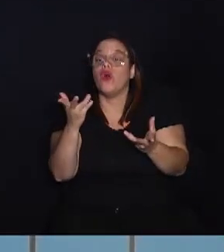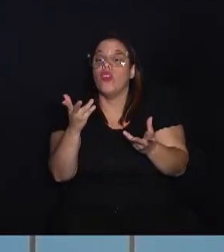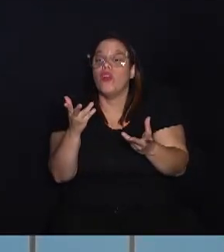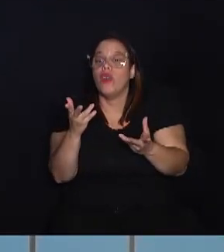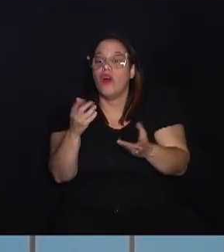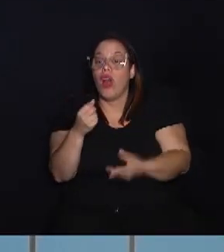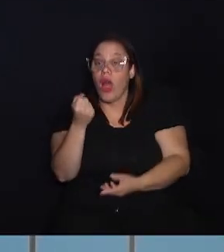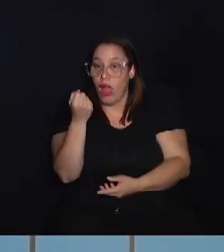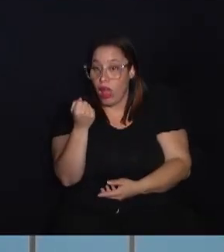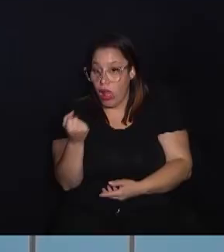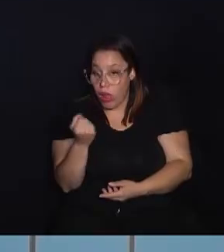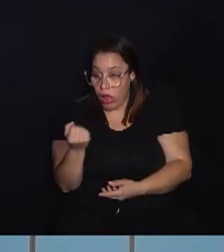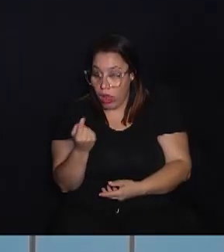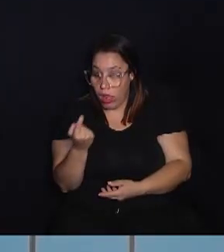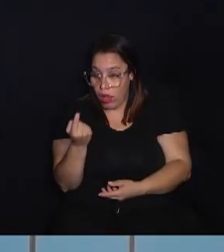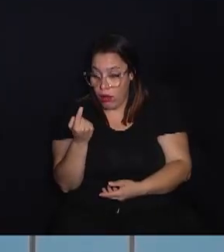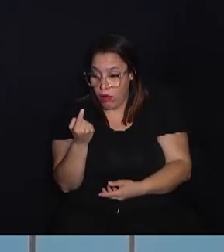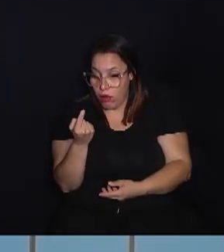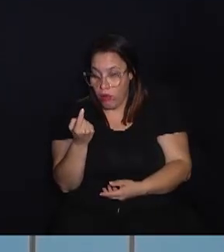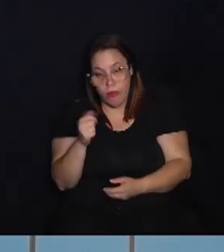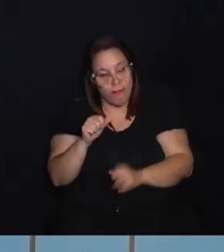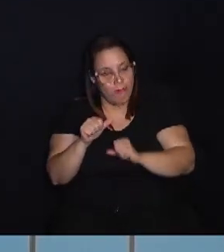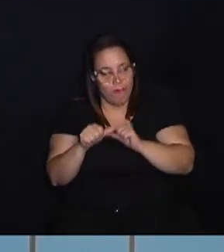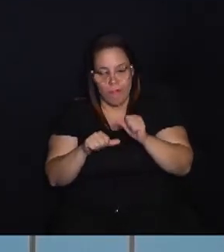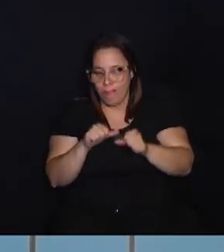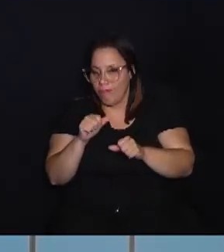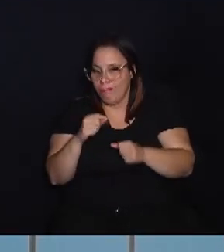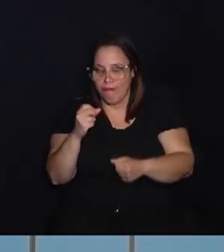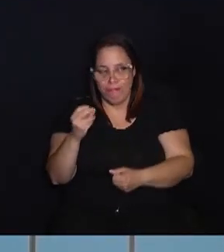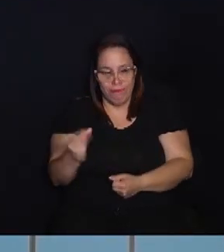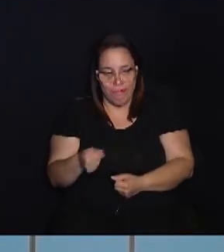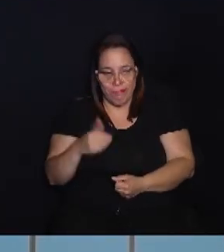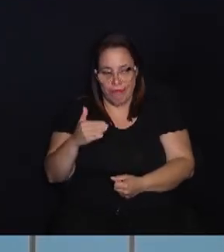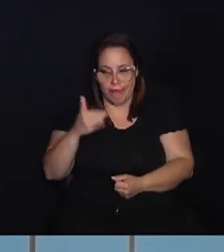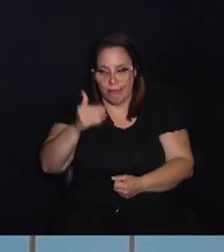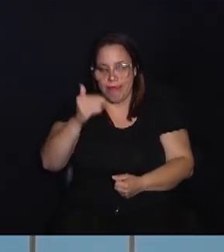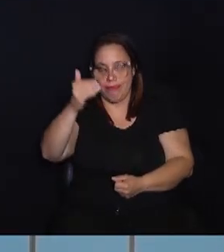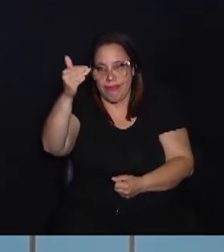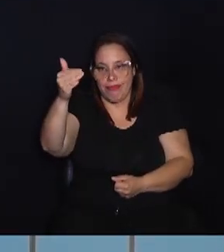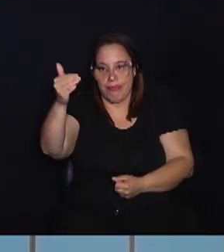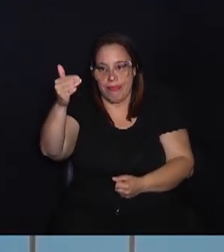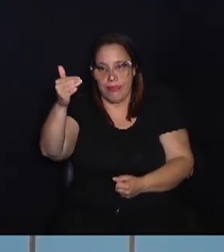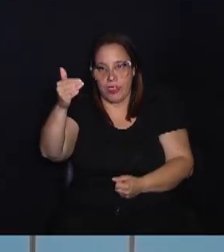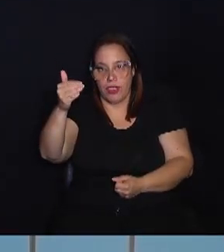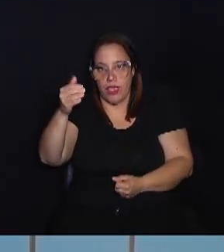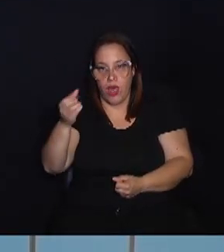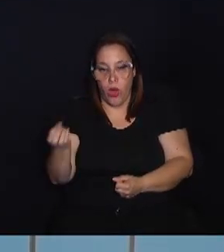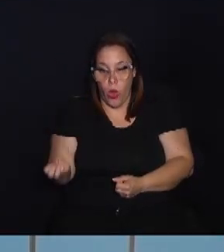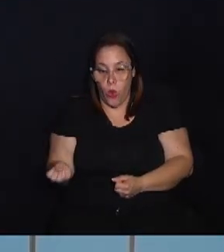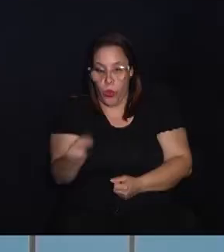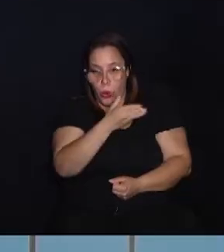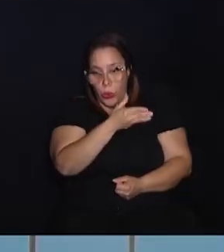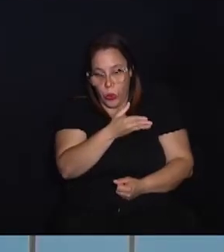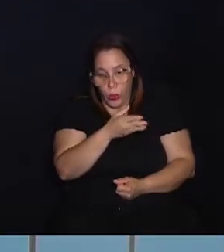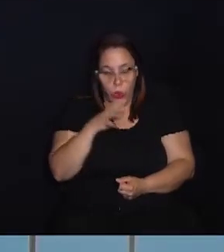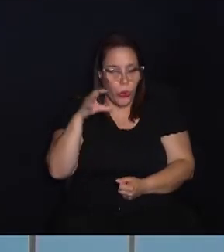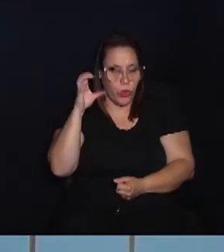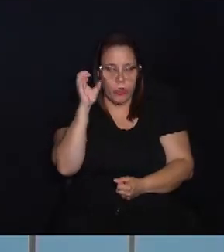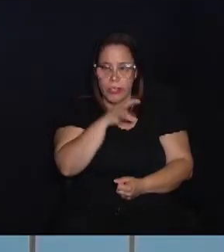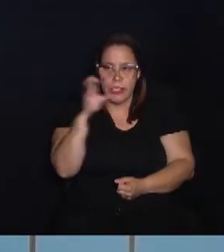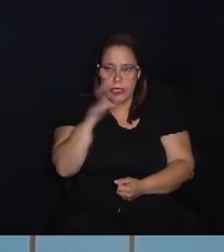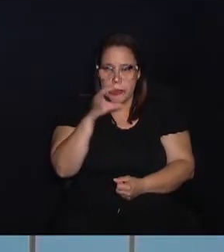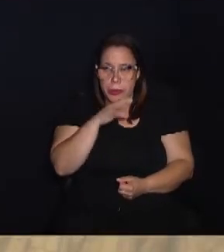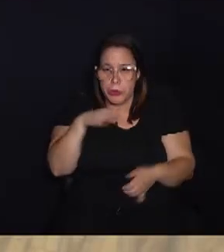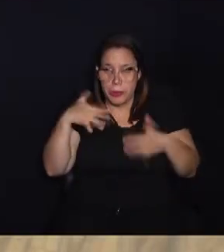única coisa que não vai mudar nos próximos anos é a velocidade das mudanças. Quando